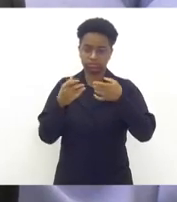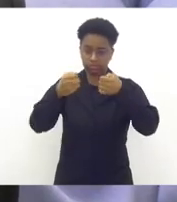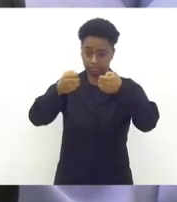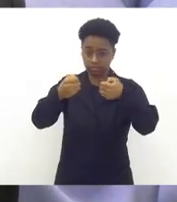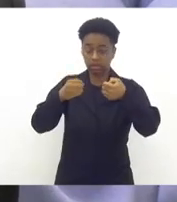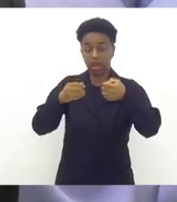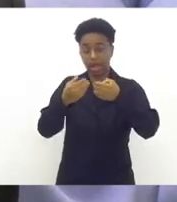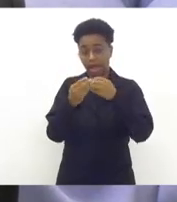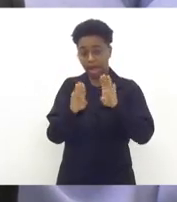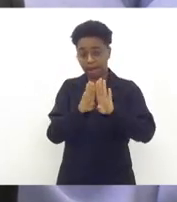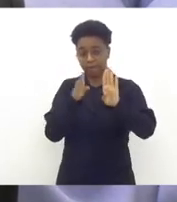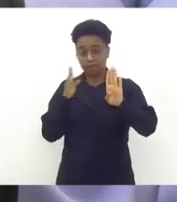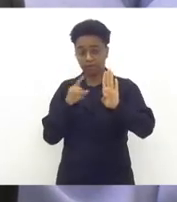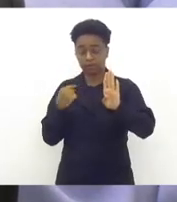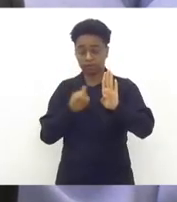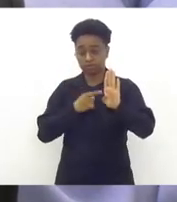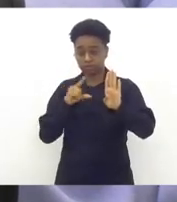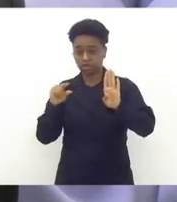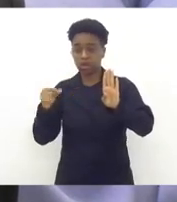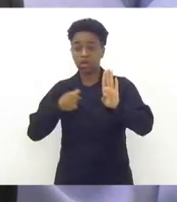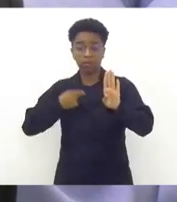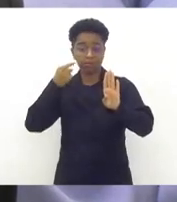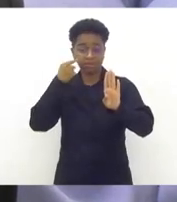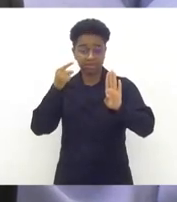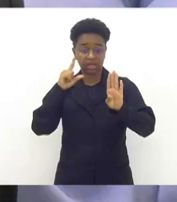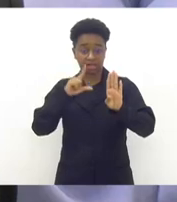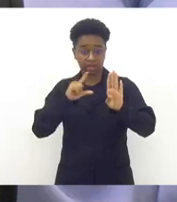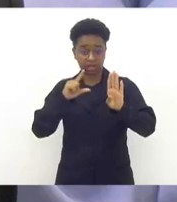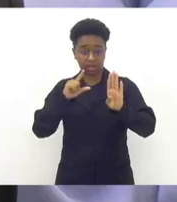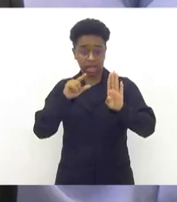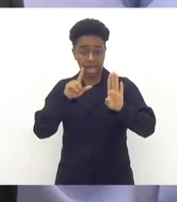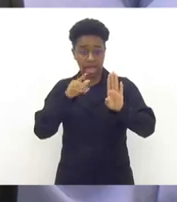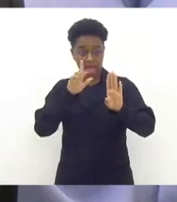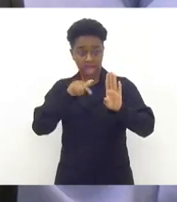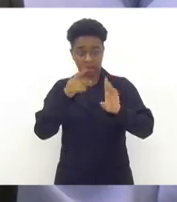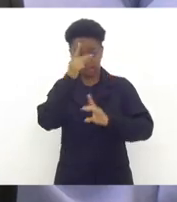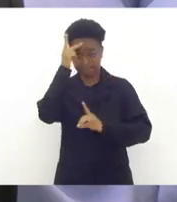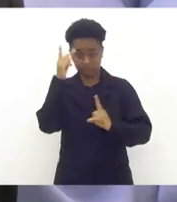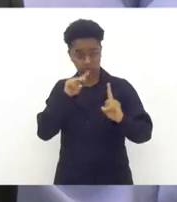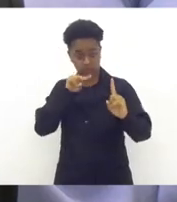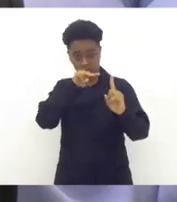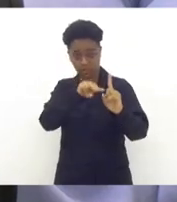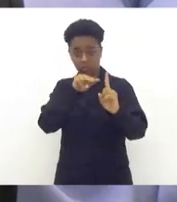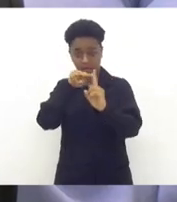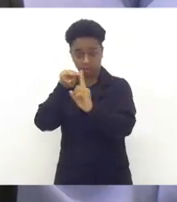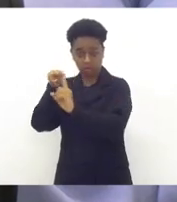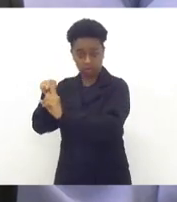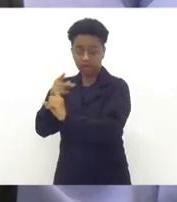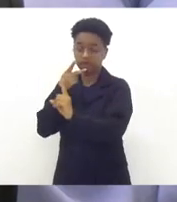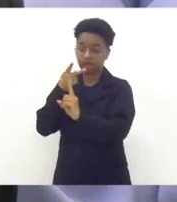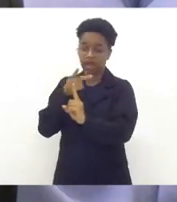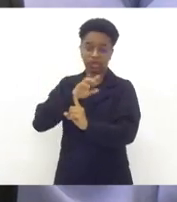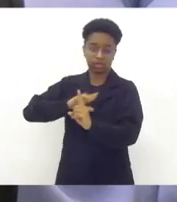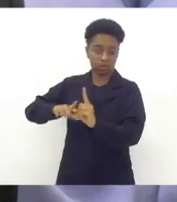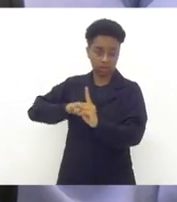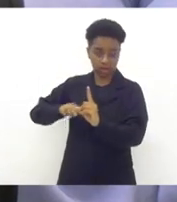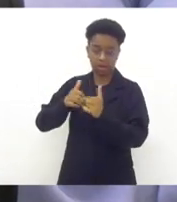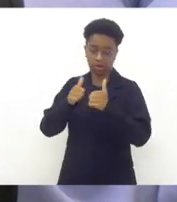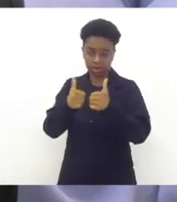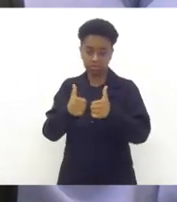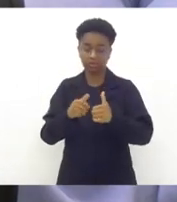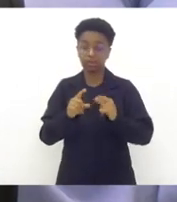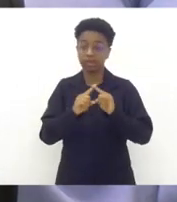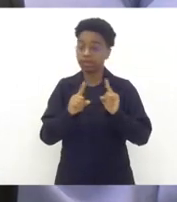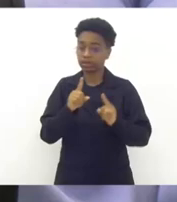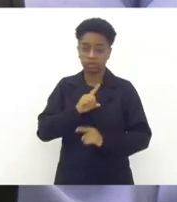sair. Quando ele me chamou para sair, eu pensei que fosse para isso. Pensei que a vítima estivesse lá e ela ia me ver e falar que não foi, tudo bem. Uhum.